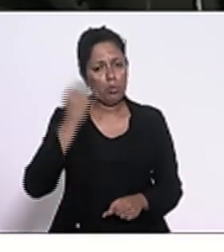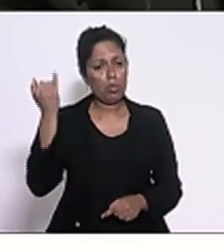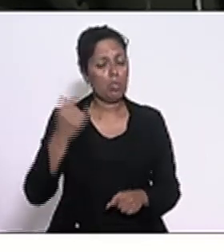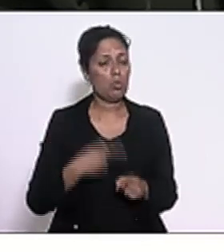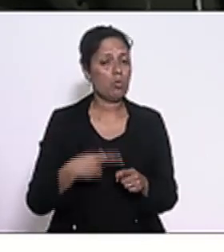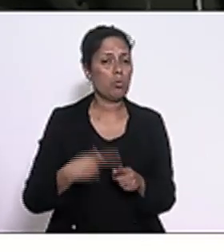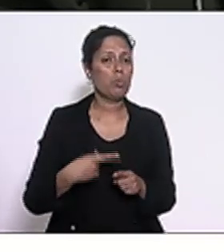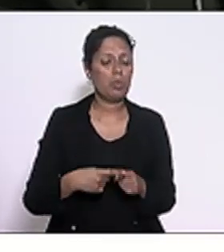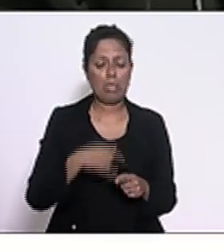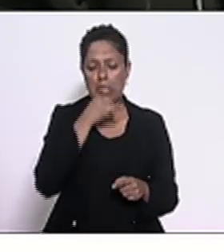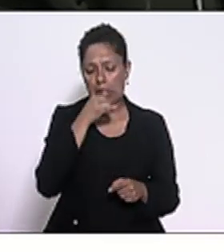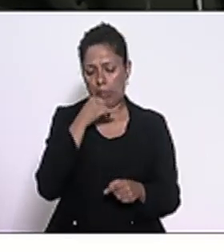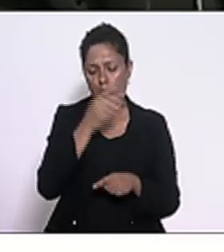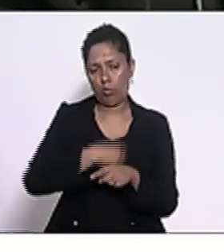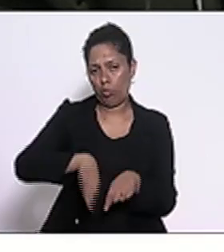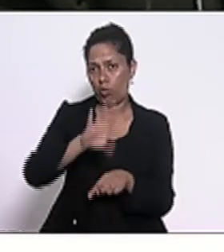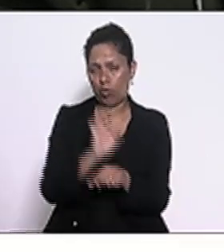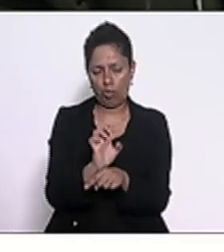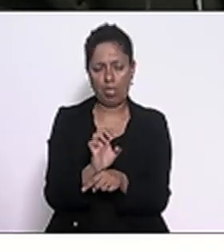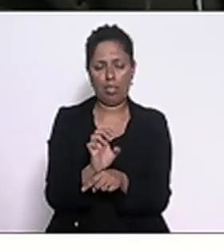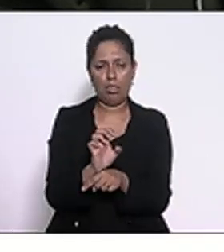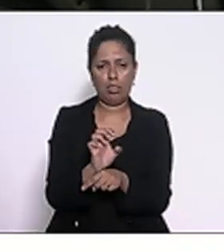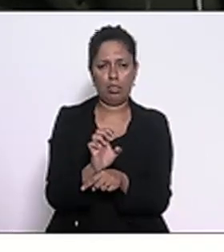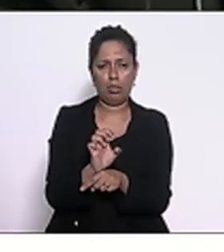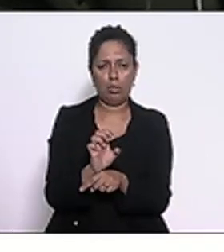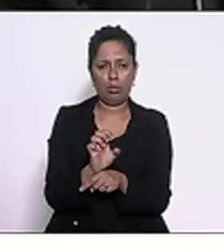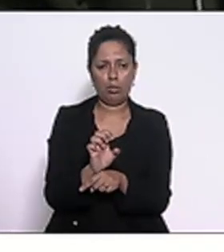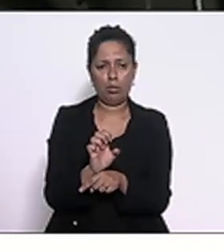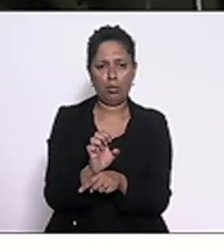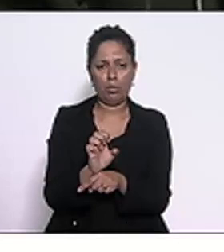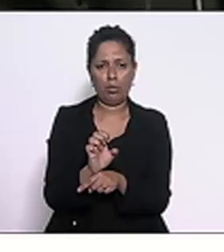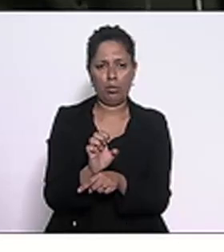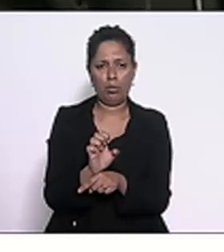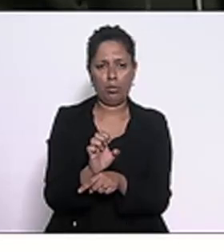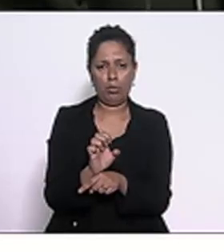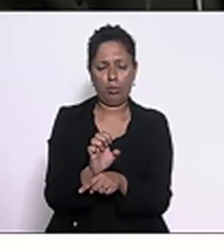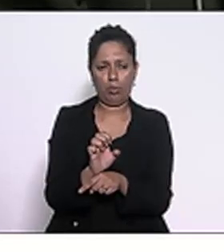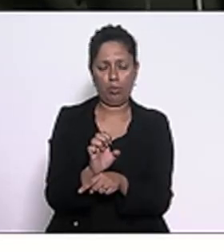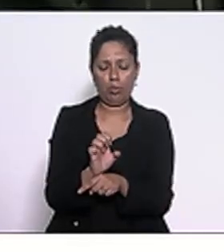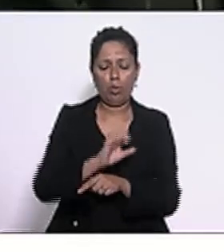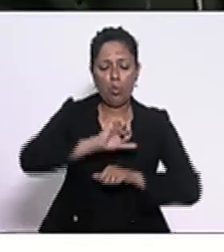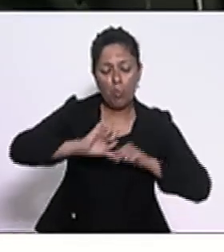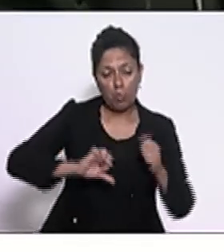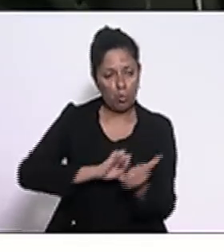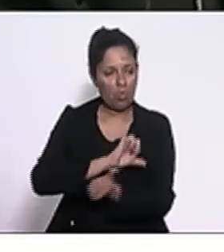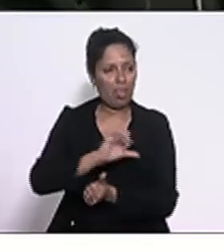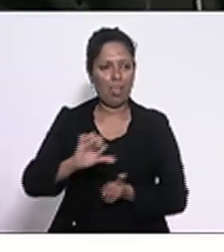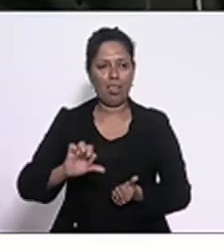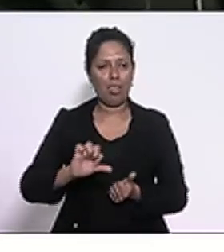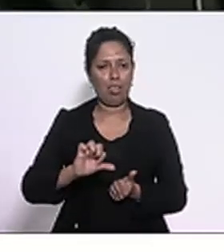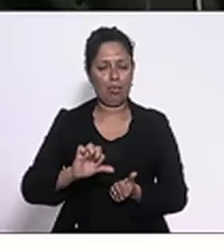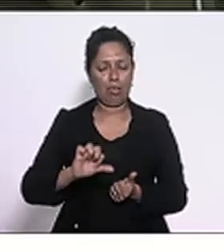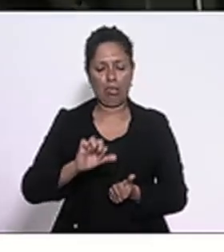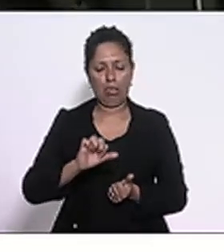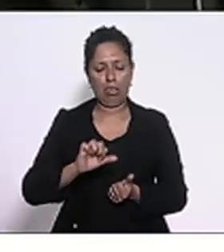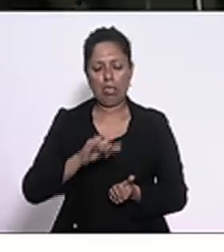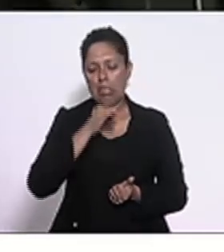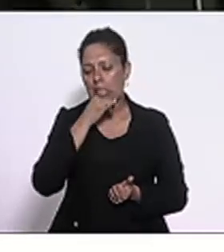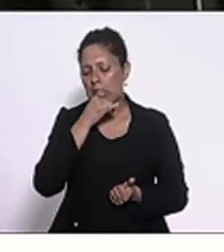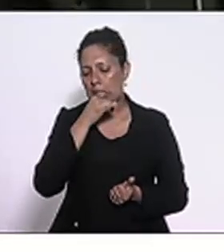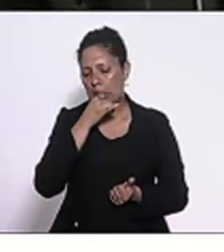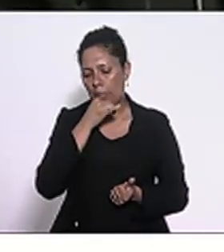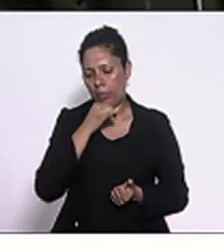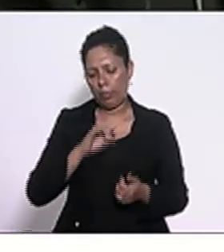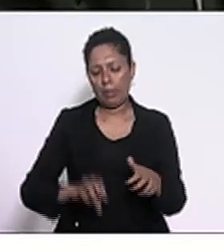na área pública não existe a alternativa de mudar de negócio. Digamos que uma empresa seja uma empresa